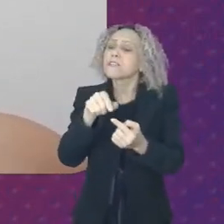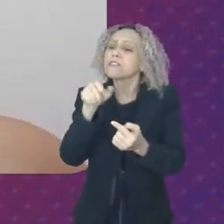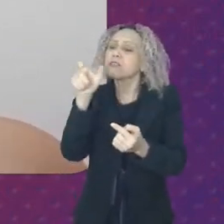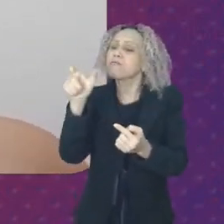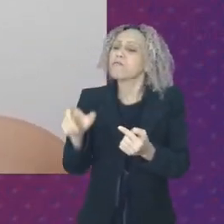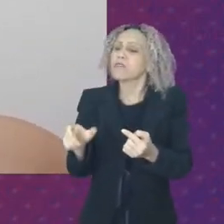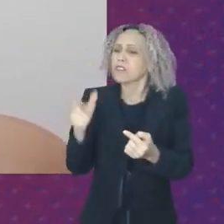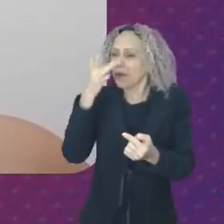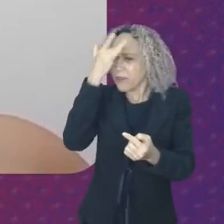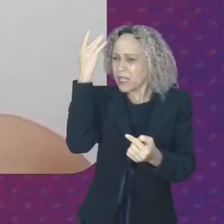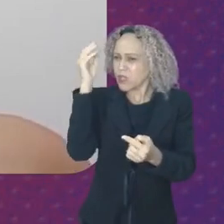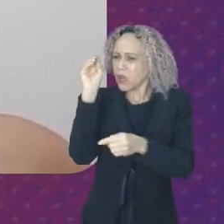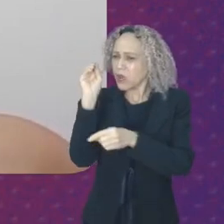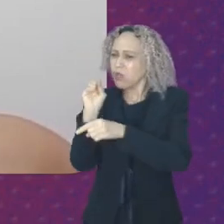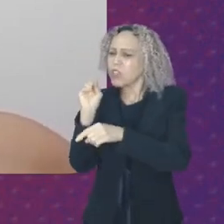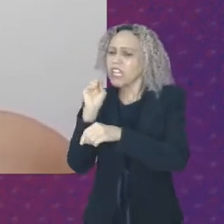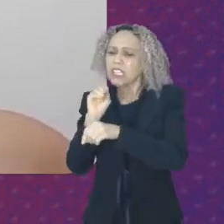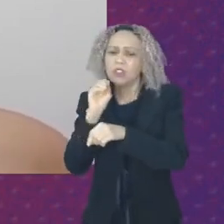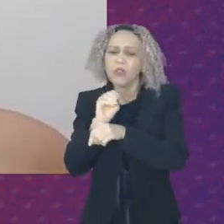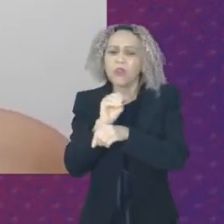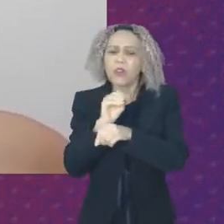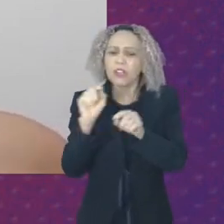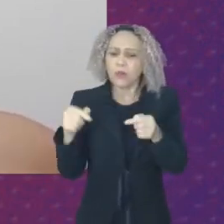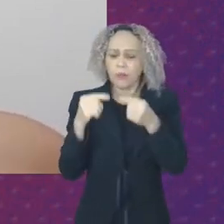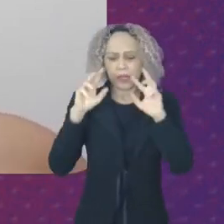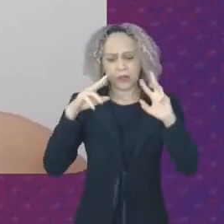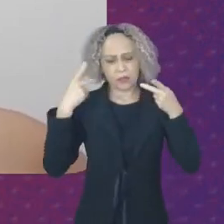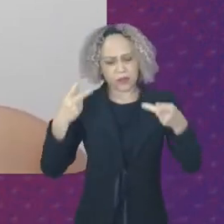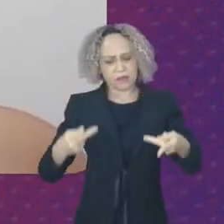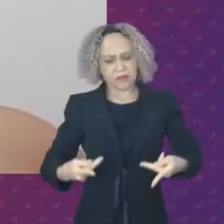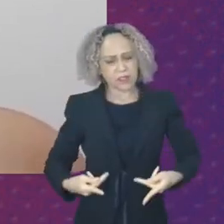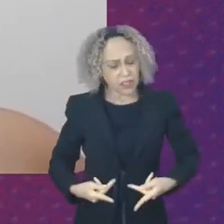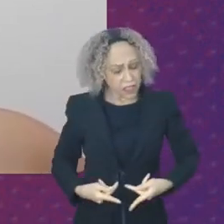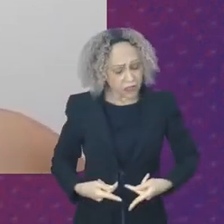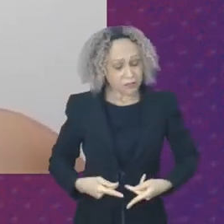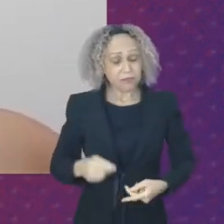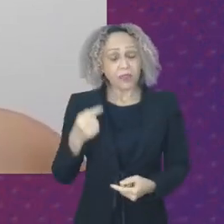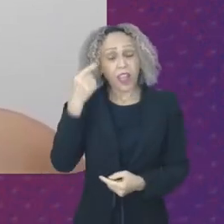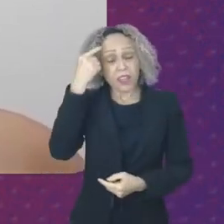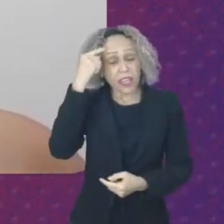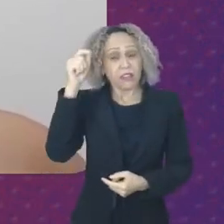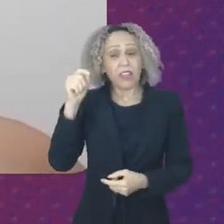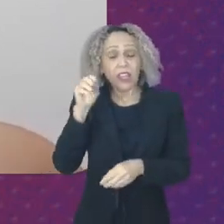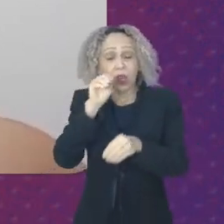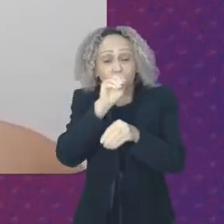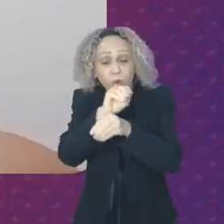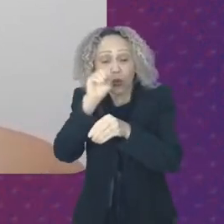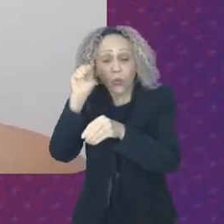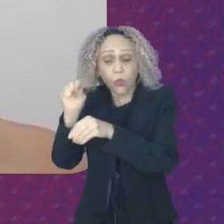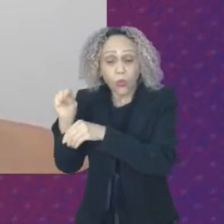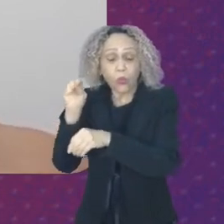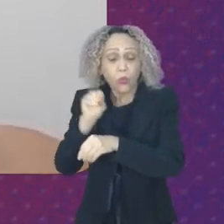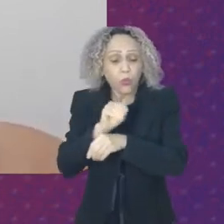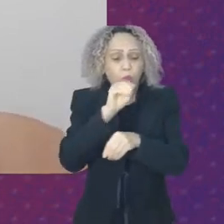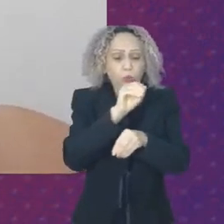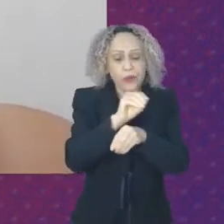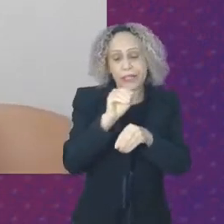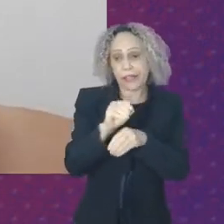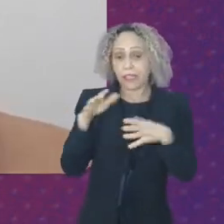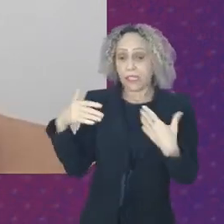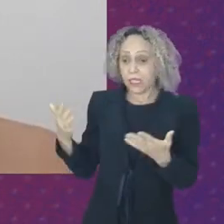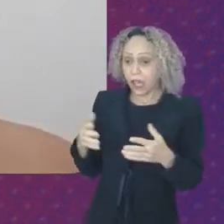humanizada. A ideia é ajudar as pessoas. Então, o cuidador, ele se coloca como aquela pessoa que está ali